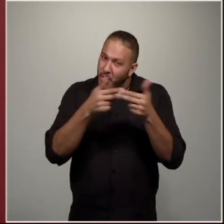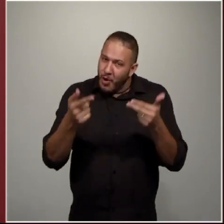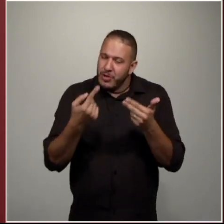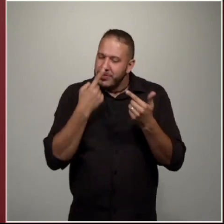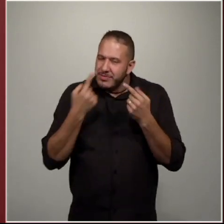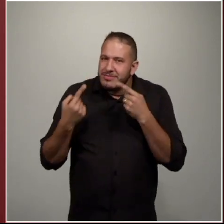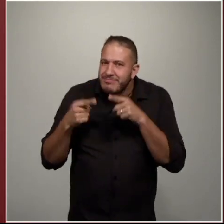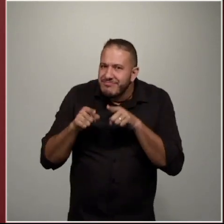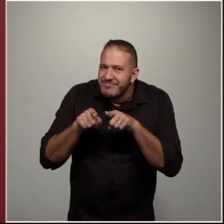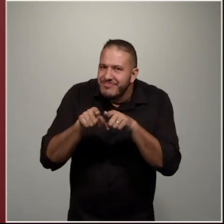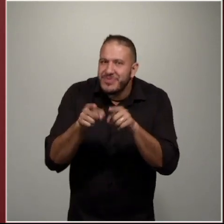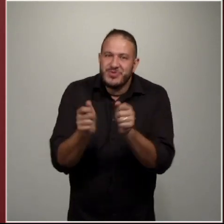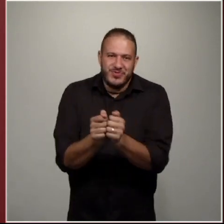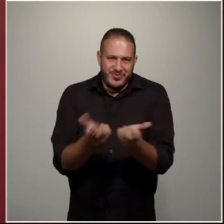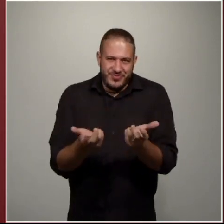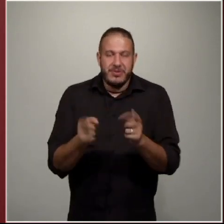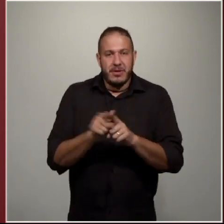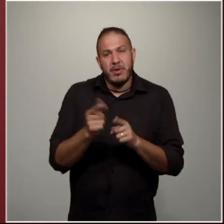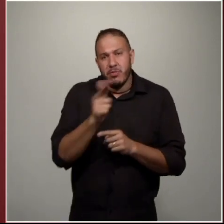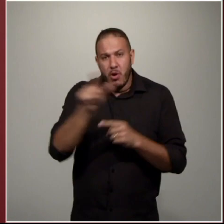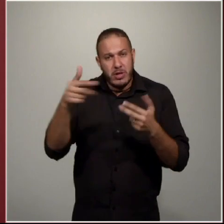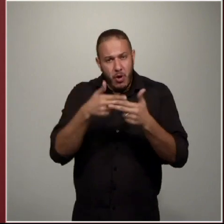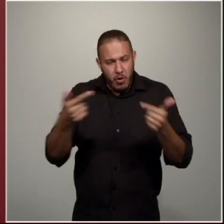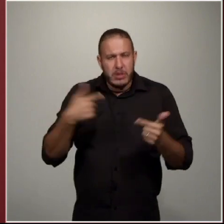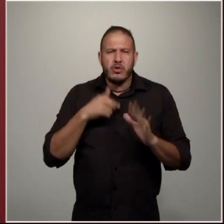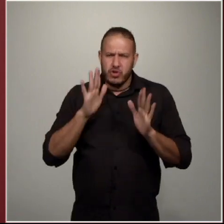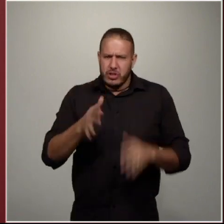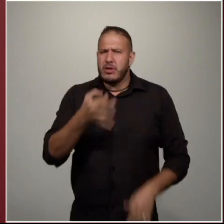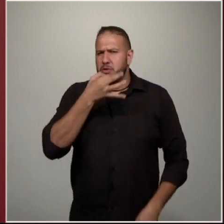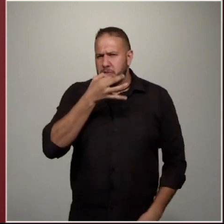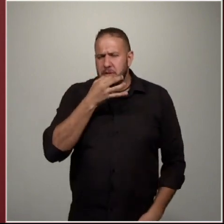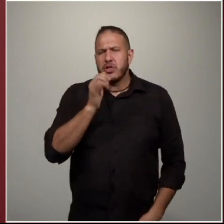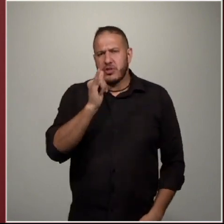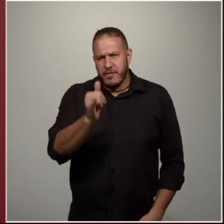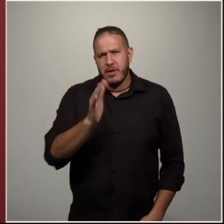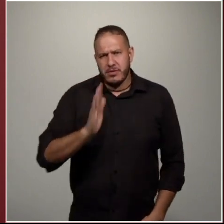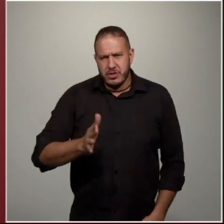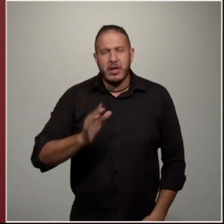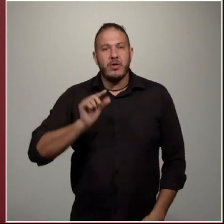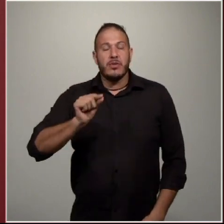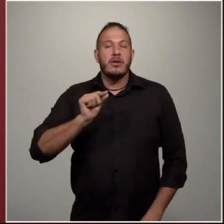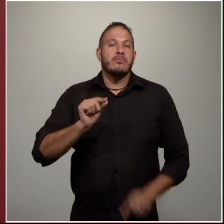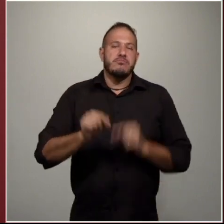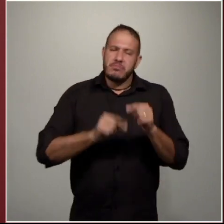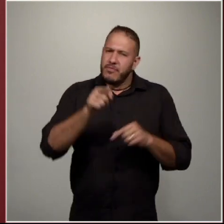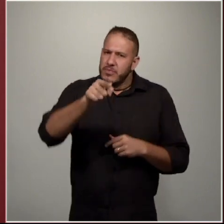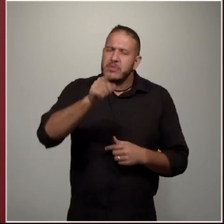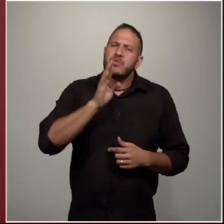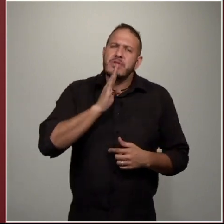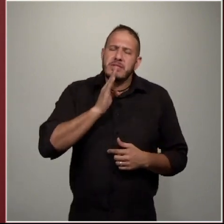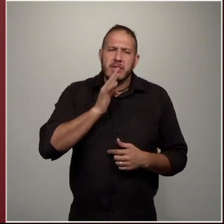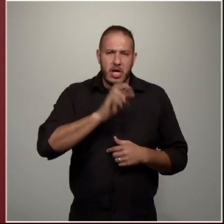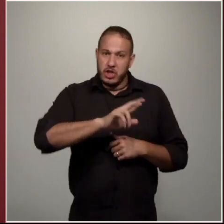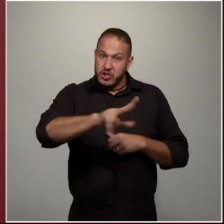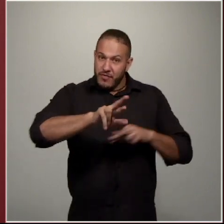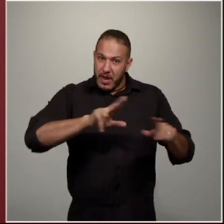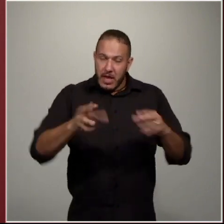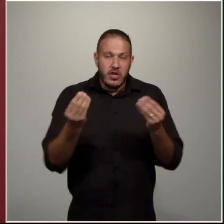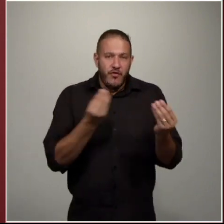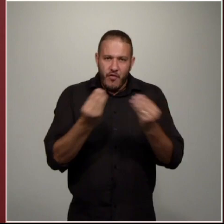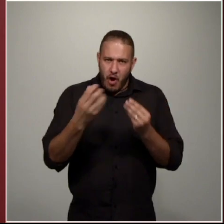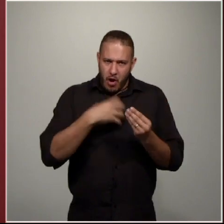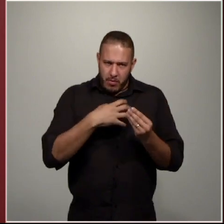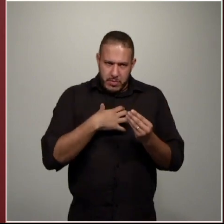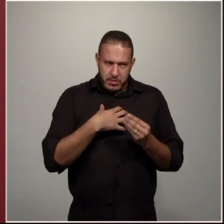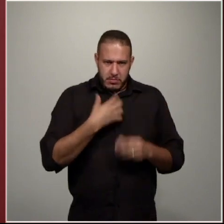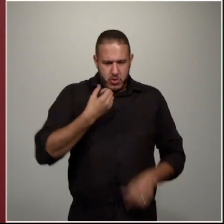juntos e uma outra coisa que eu cheguei a comentar na primeira parte é o fato de você conhecer diferentes sistemas de numeração